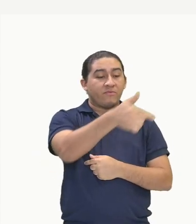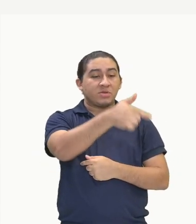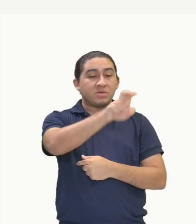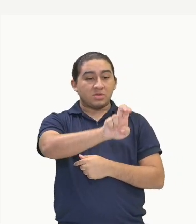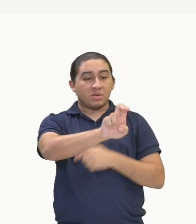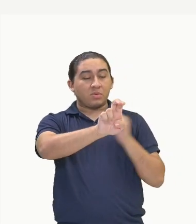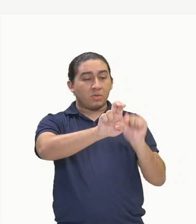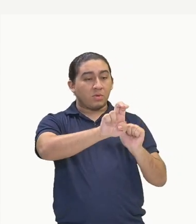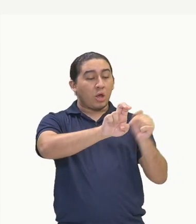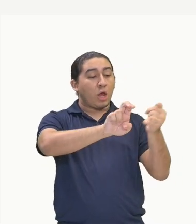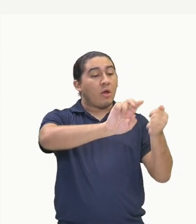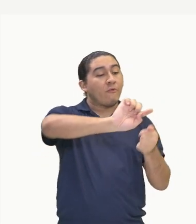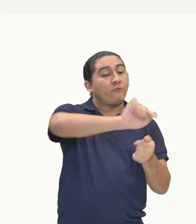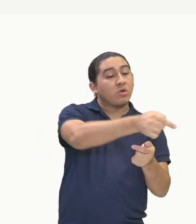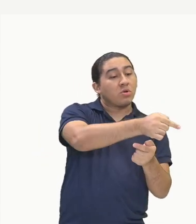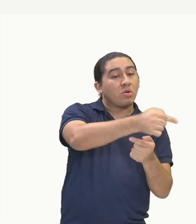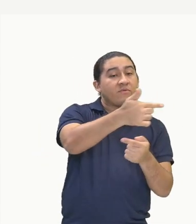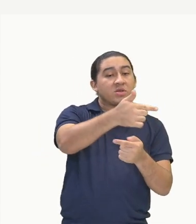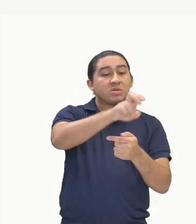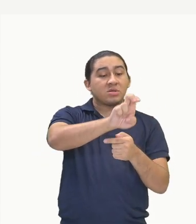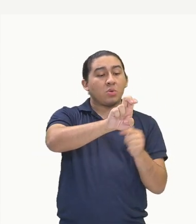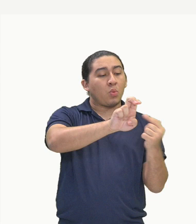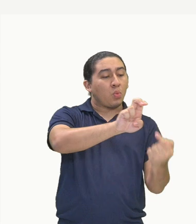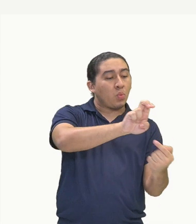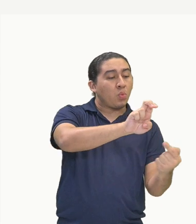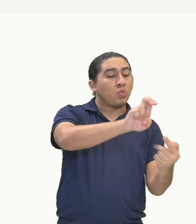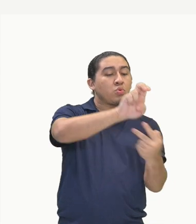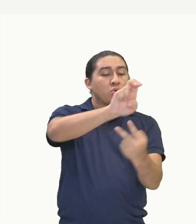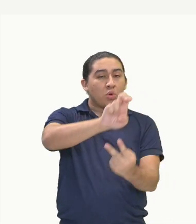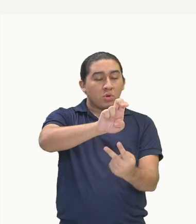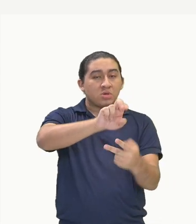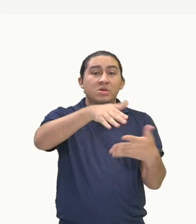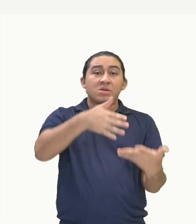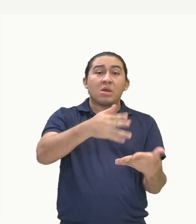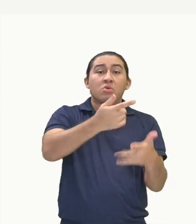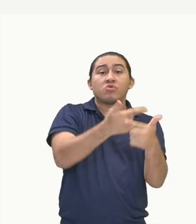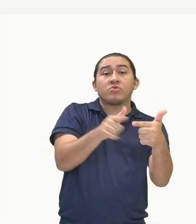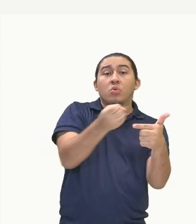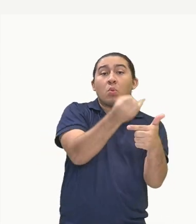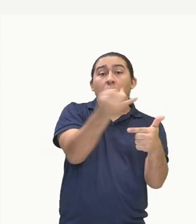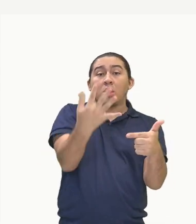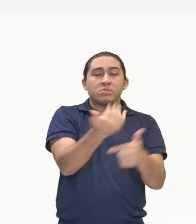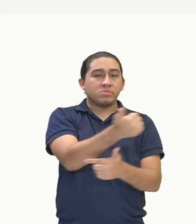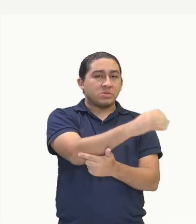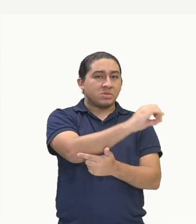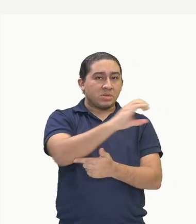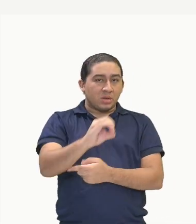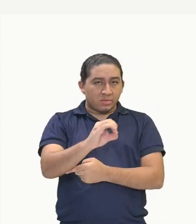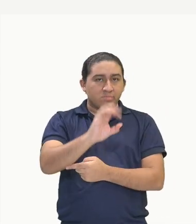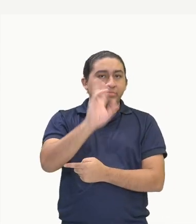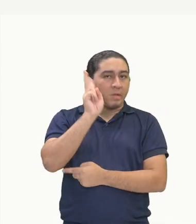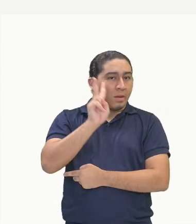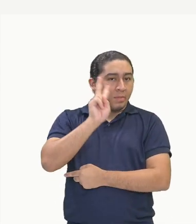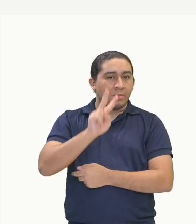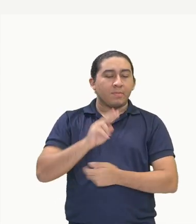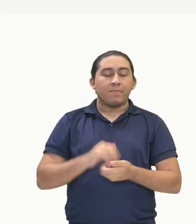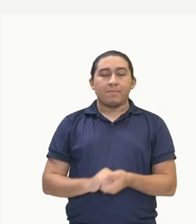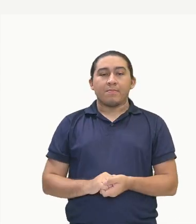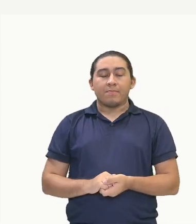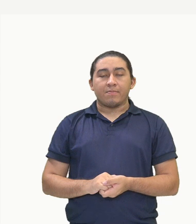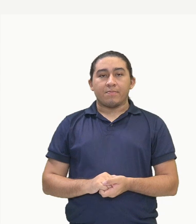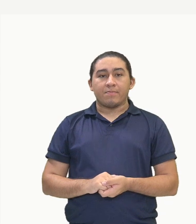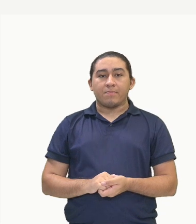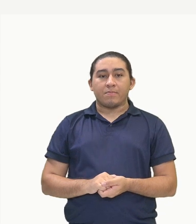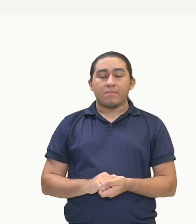depois da vírgula, significa que esse número foi dividido por quanto? Por 100. 2 zeros, né? Lembra? 2 zeros, 2 casas